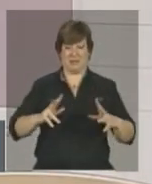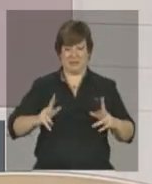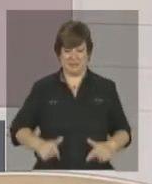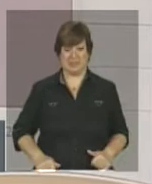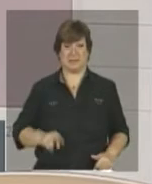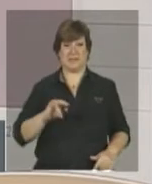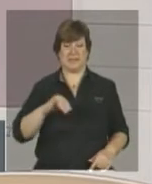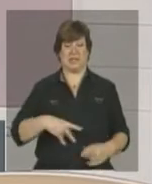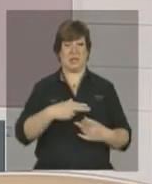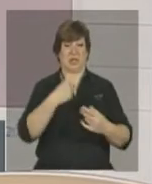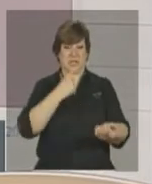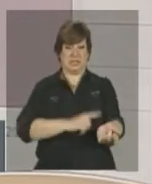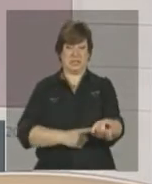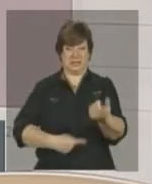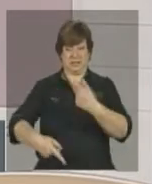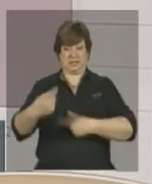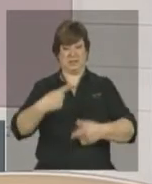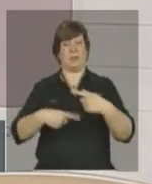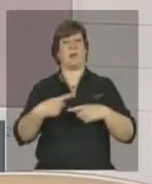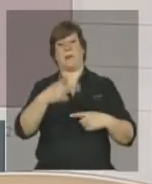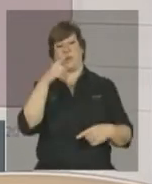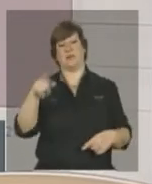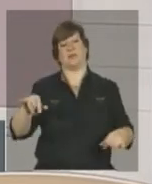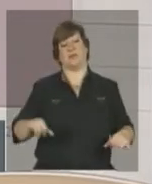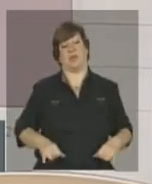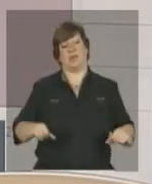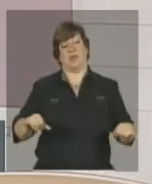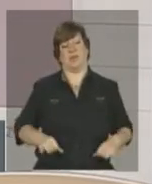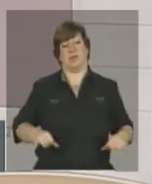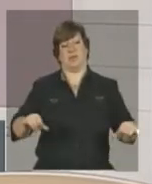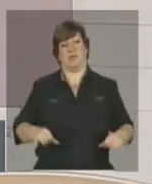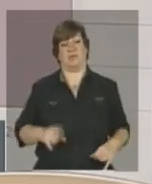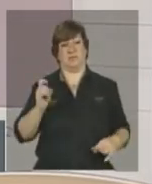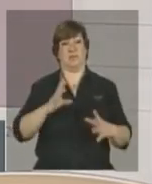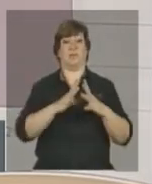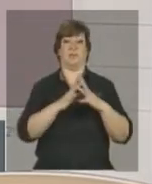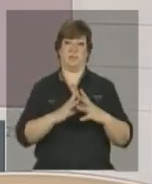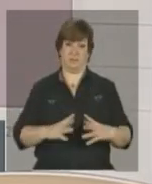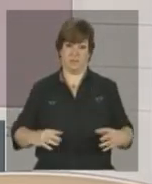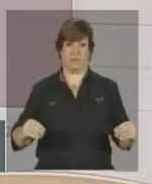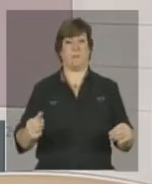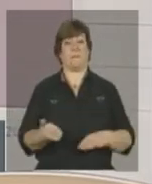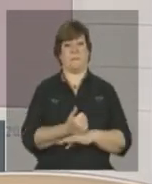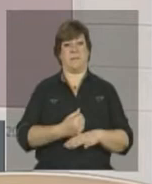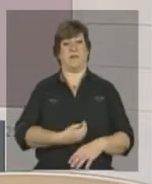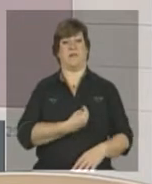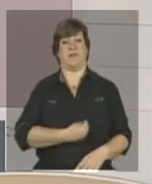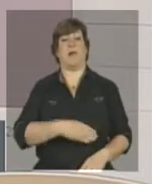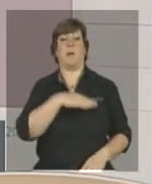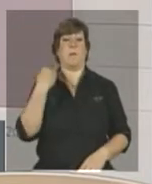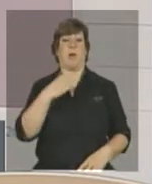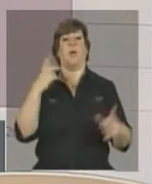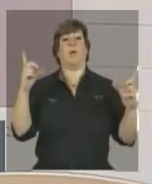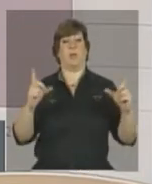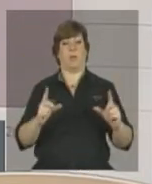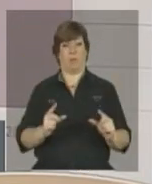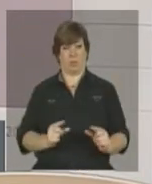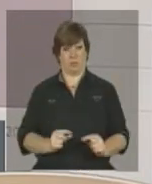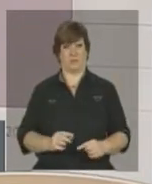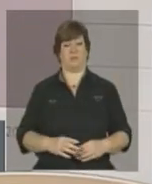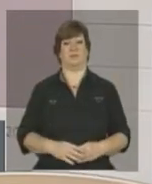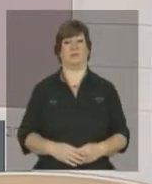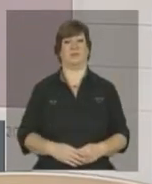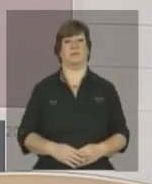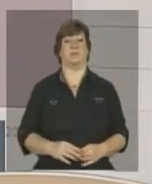transplante, ele dá uma melhor qualidade de vida para a pessoa que recebe o transplante e uma menor mortalidade nas máquinas de